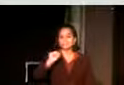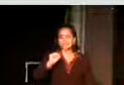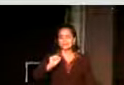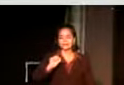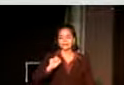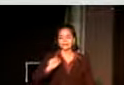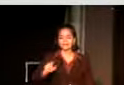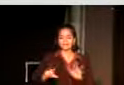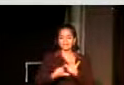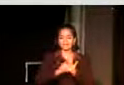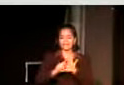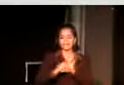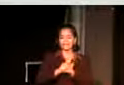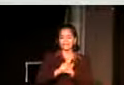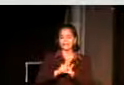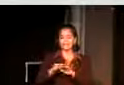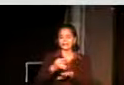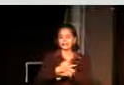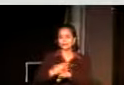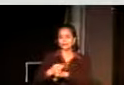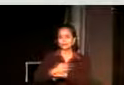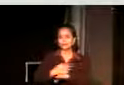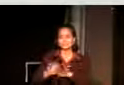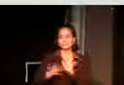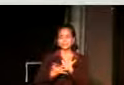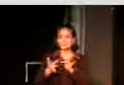na sua própria teologia sistemática